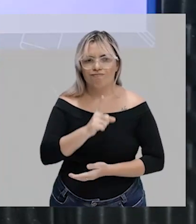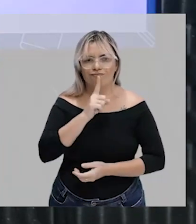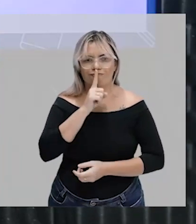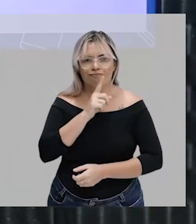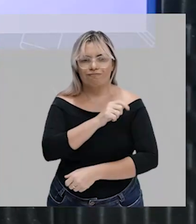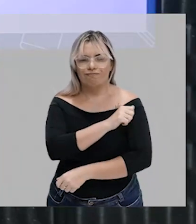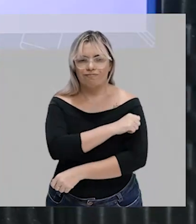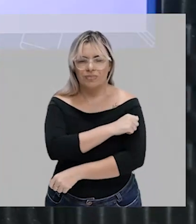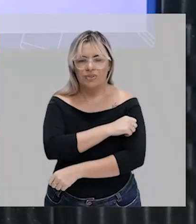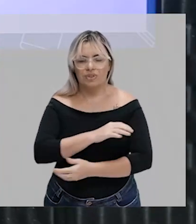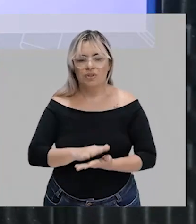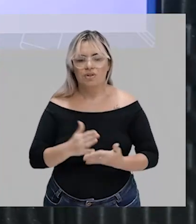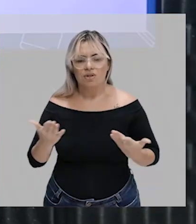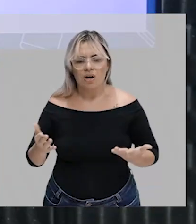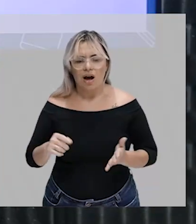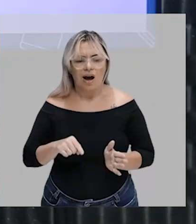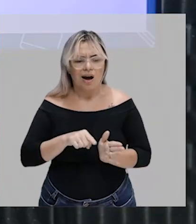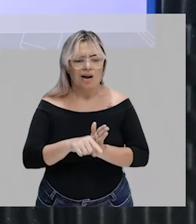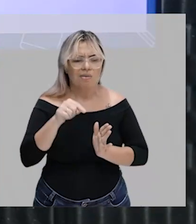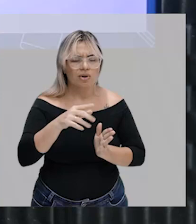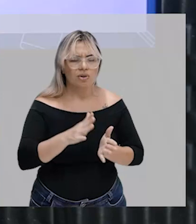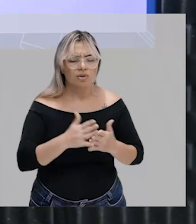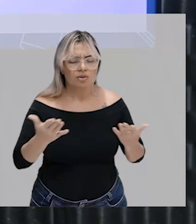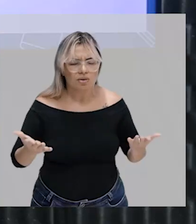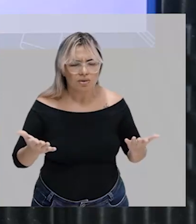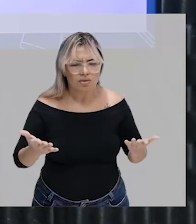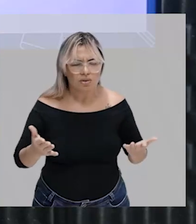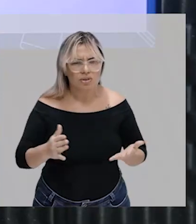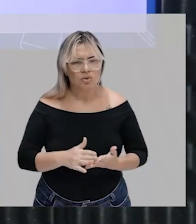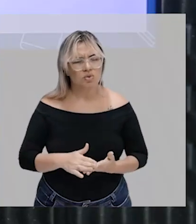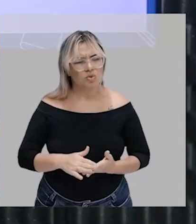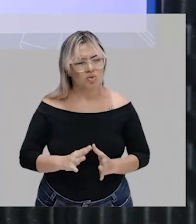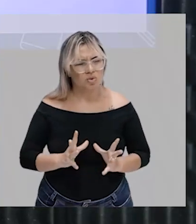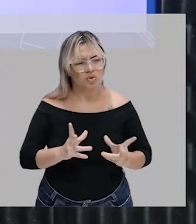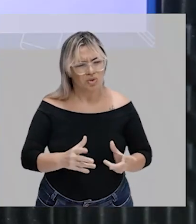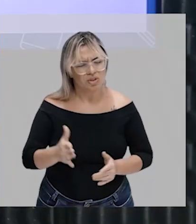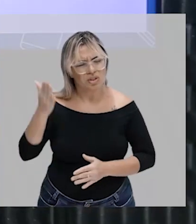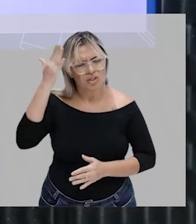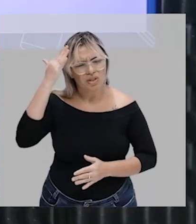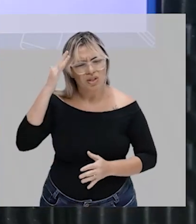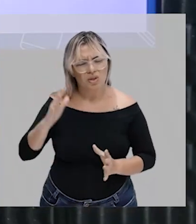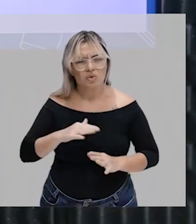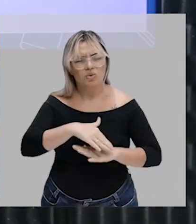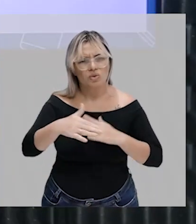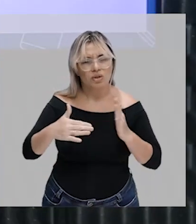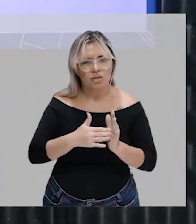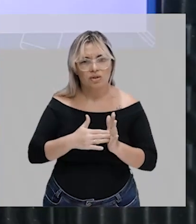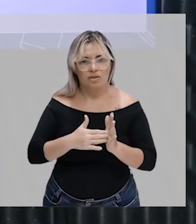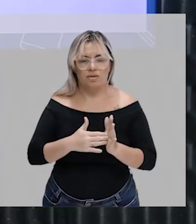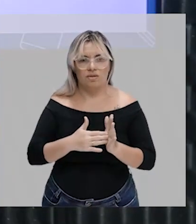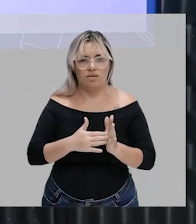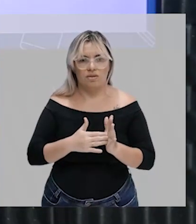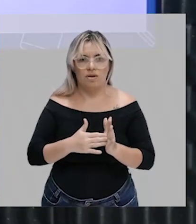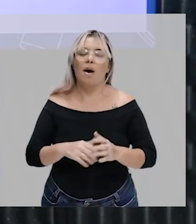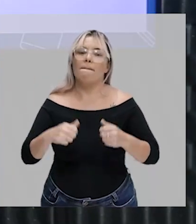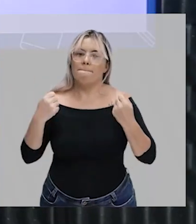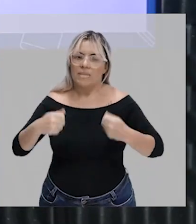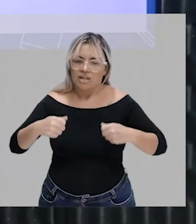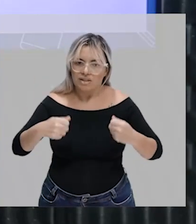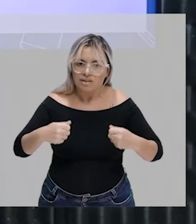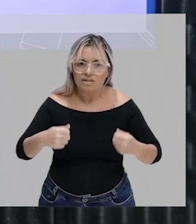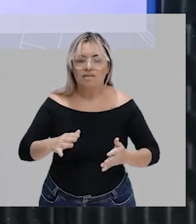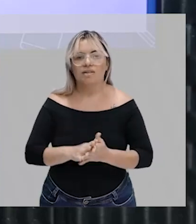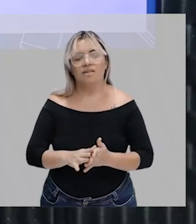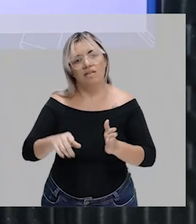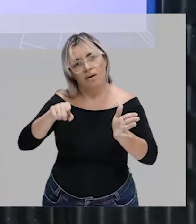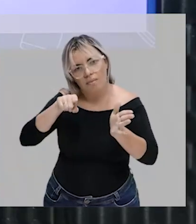mundo entendeu. Mas a história, vocês não vão nem me perguntar por quê. Nós precisamos ser questionadores. Não é porque está ali